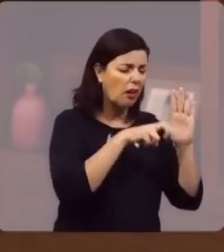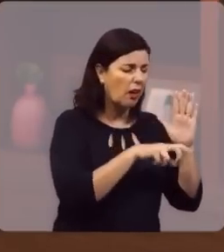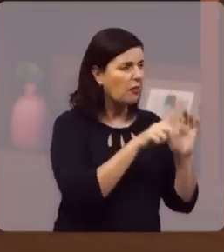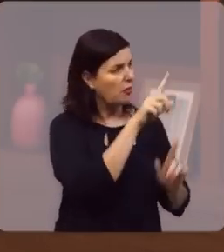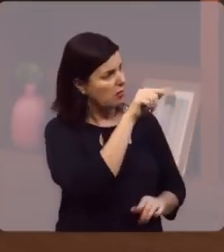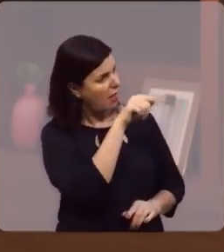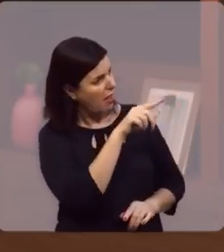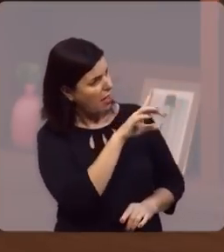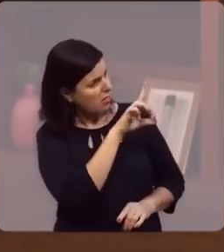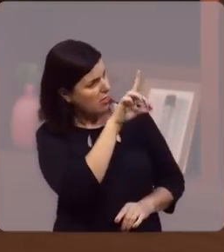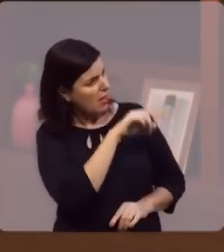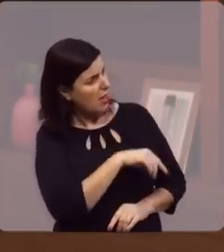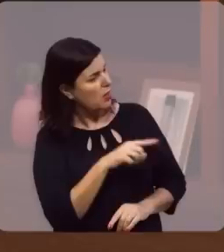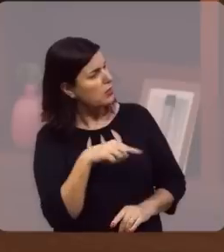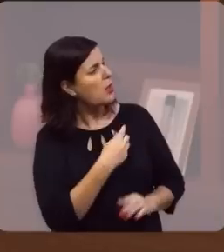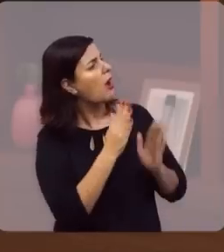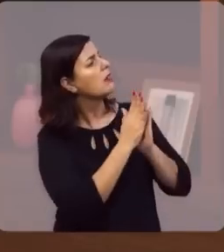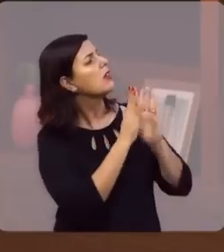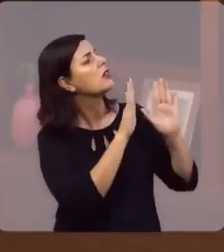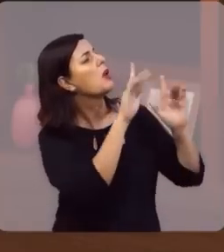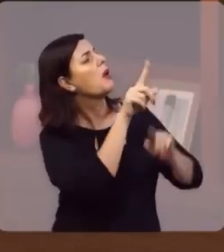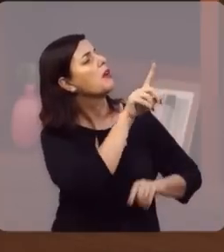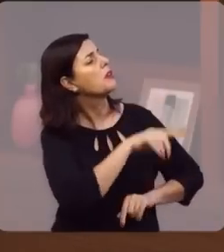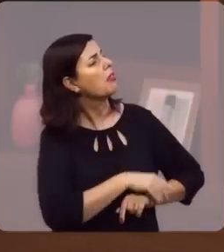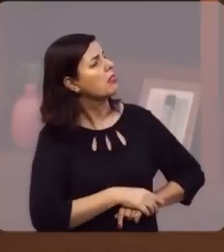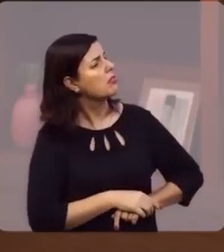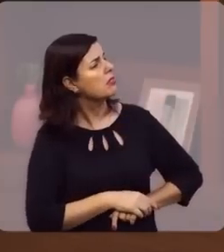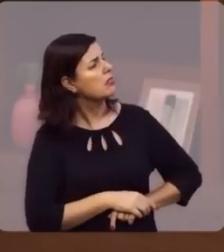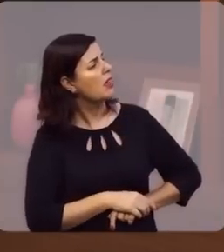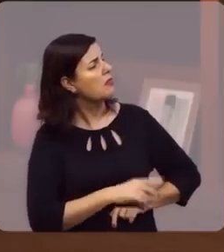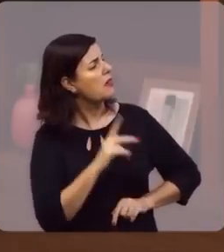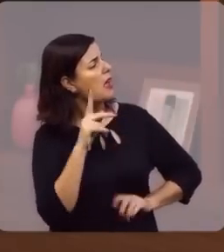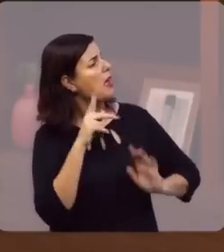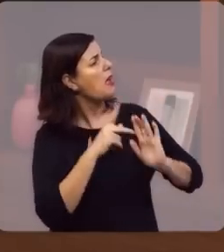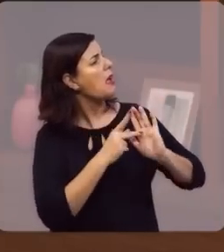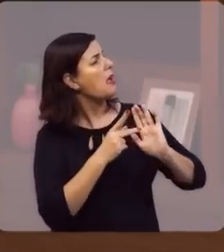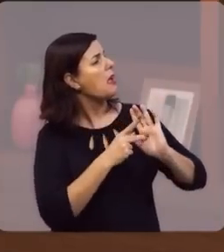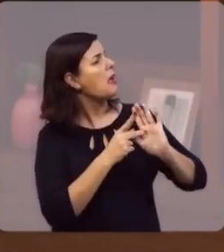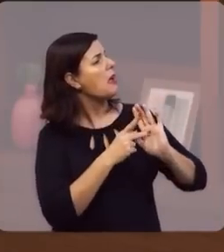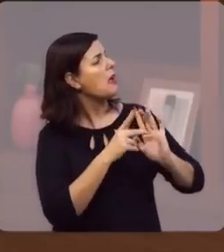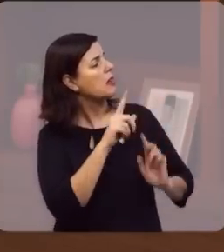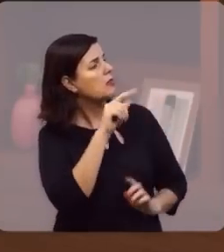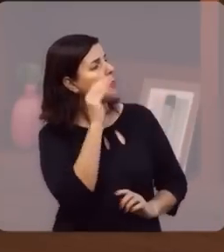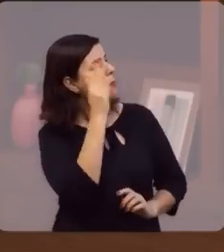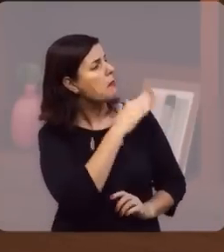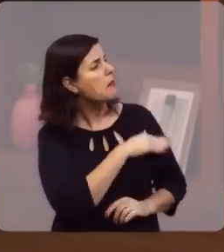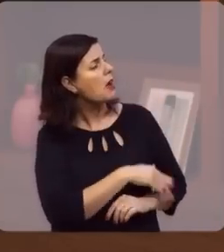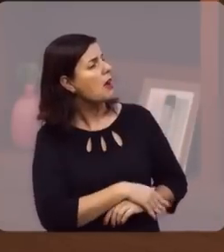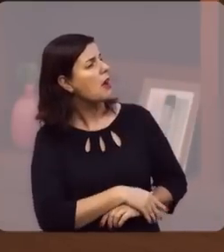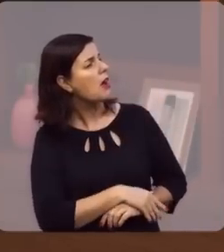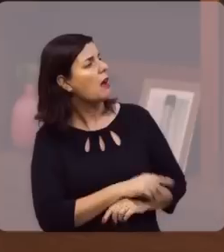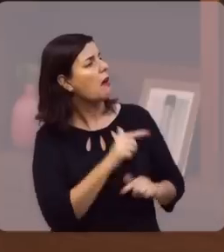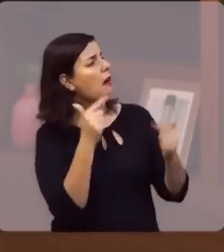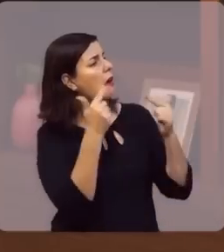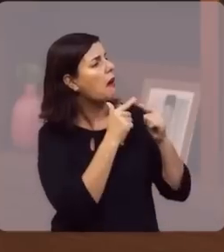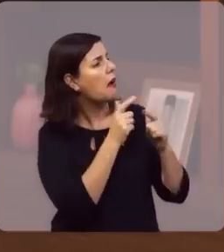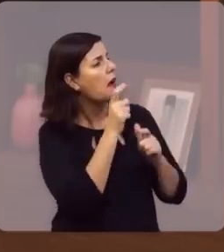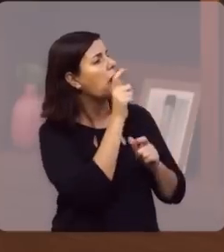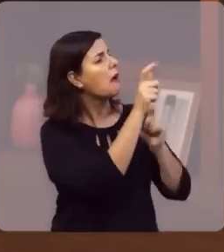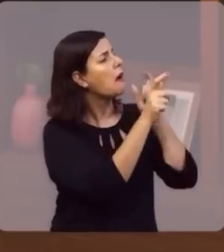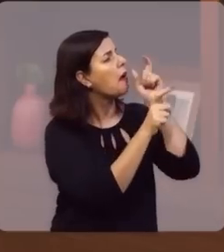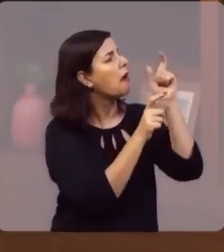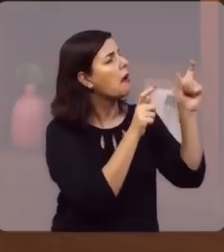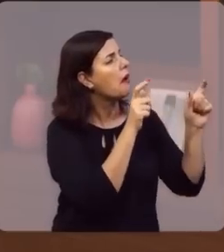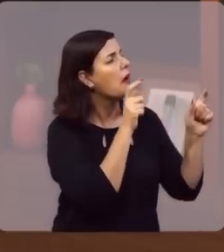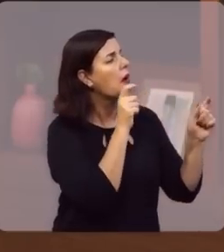ser Deus então estamos aqui te adorando de forma vinho escarnecendo